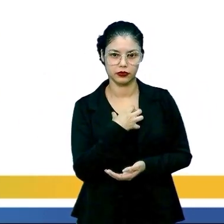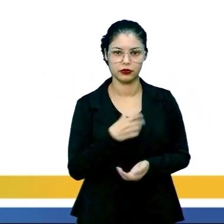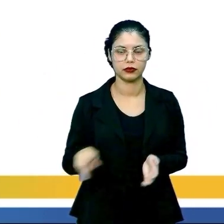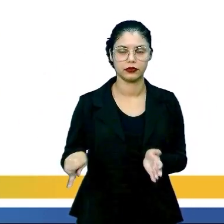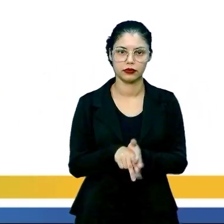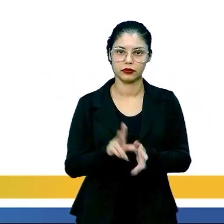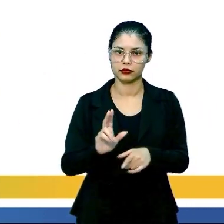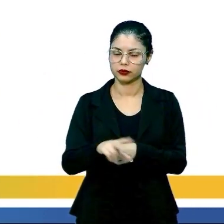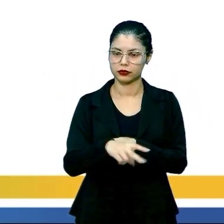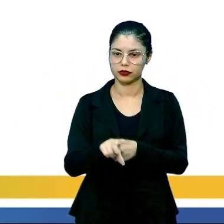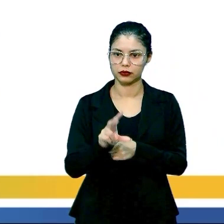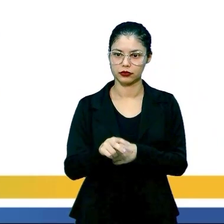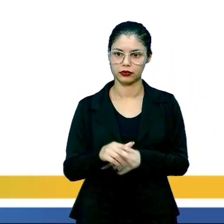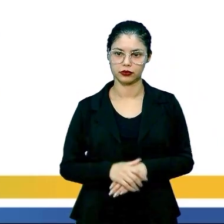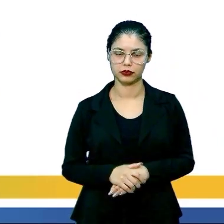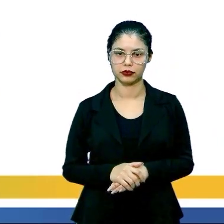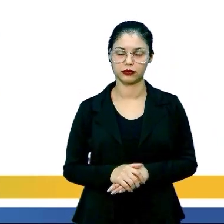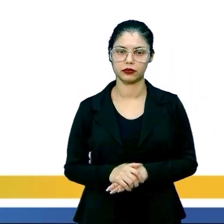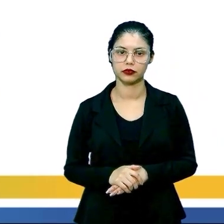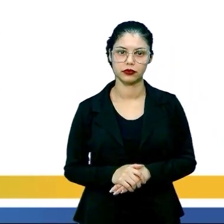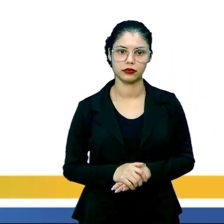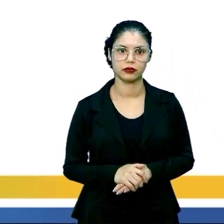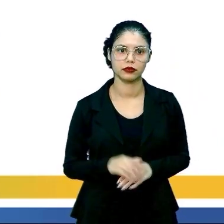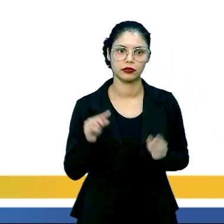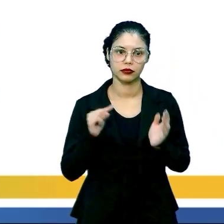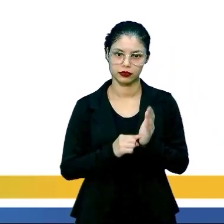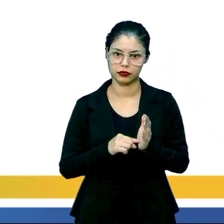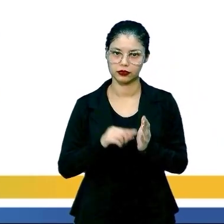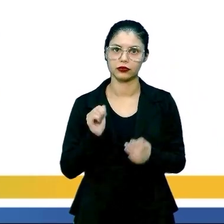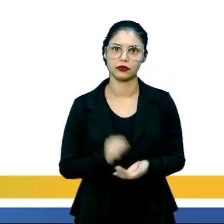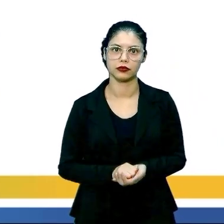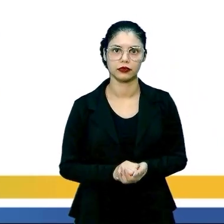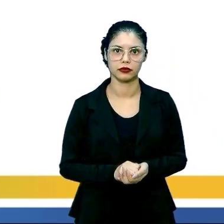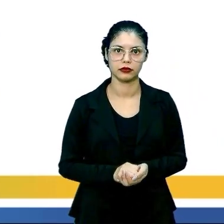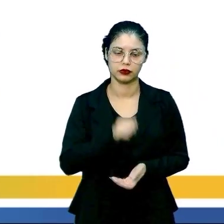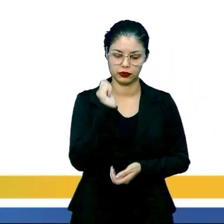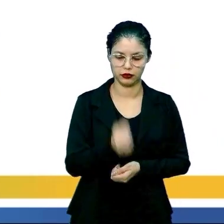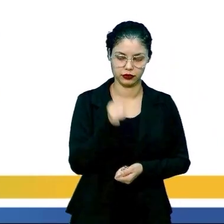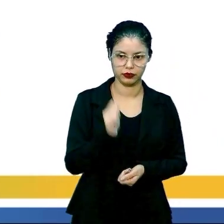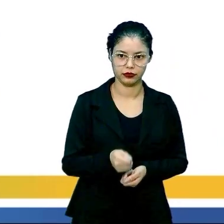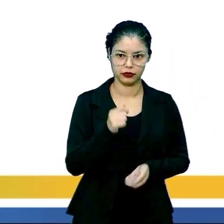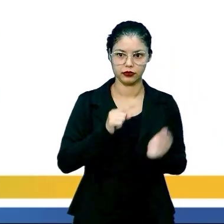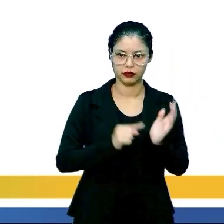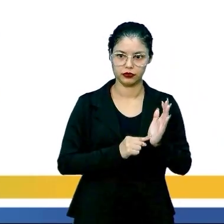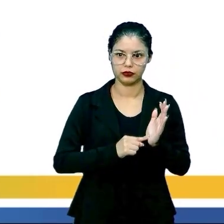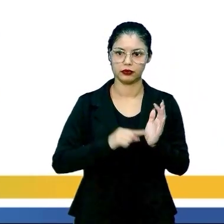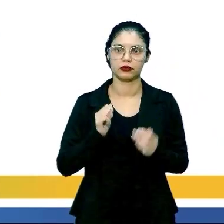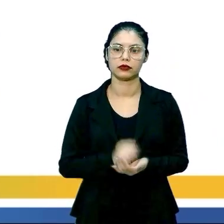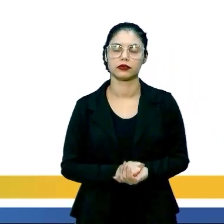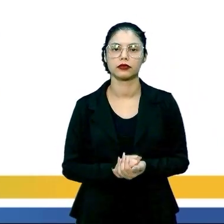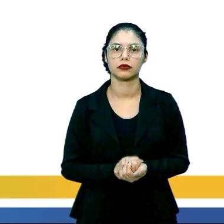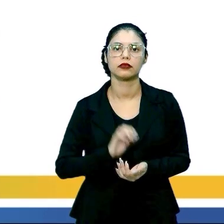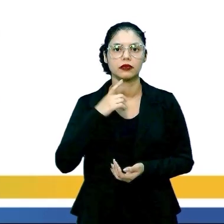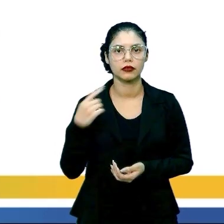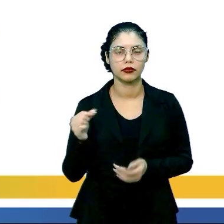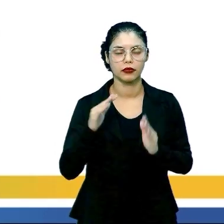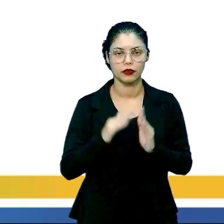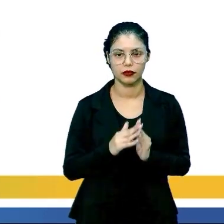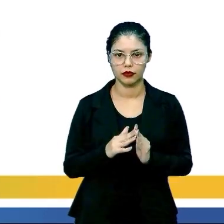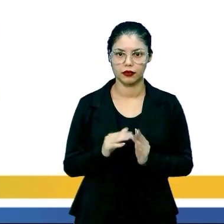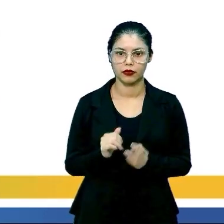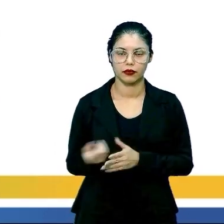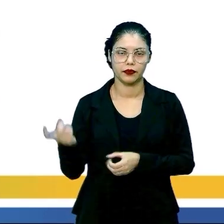ritmo impessoal das máquinas. Aperta botão, bate o ponto, vai para